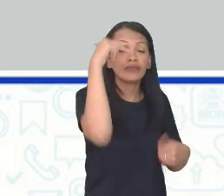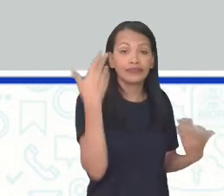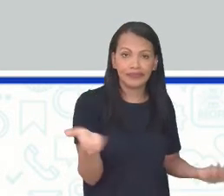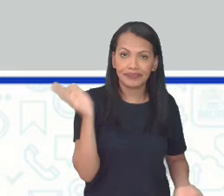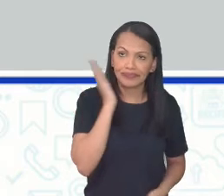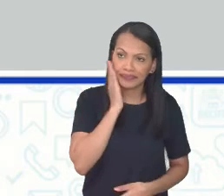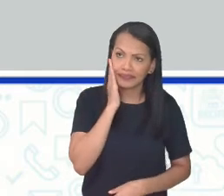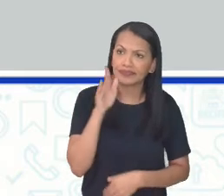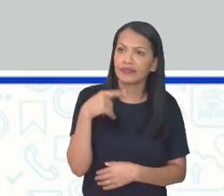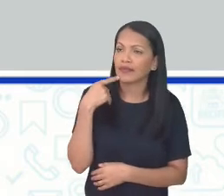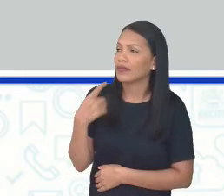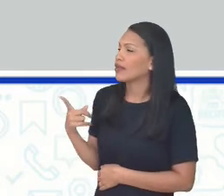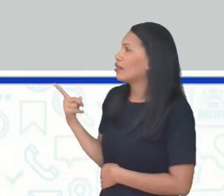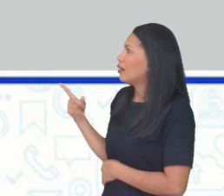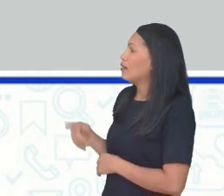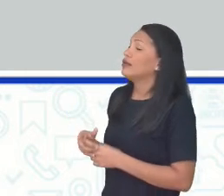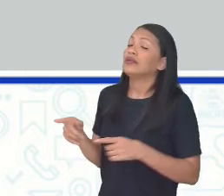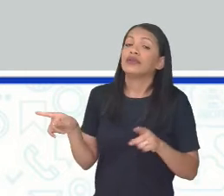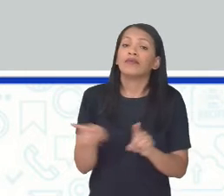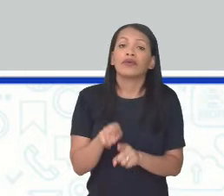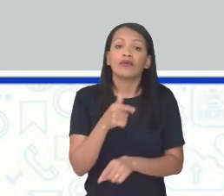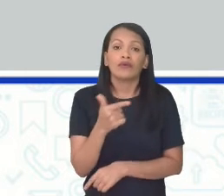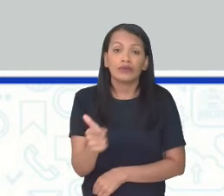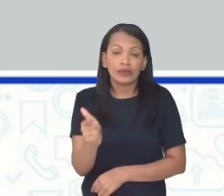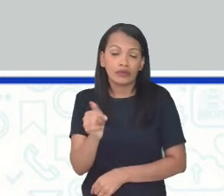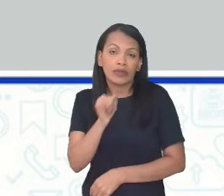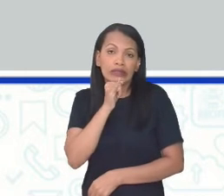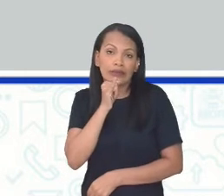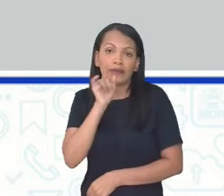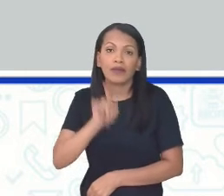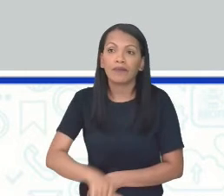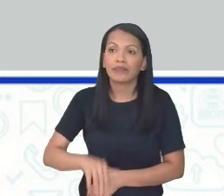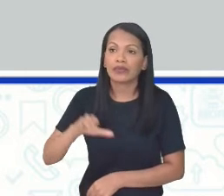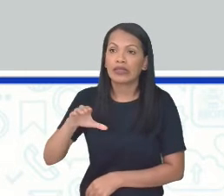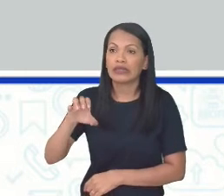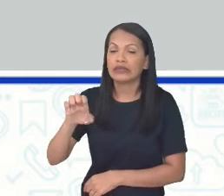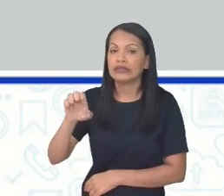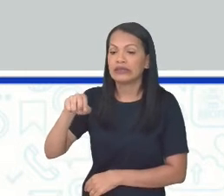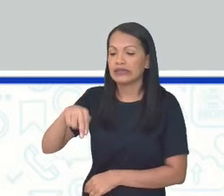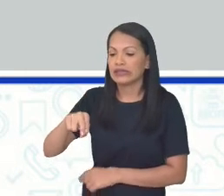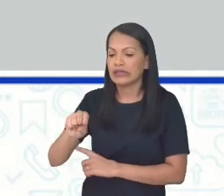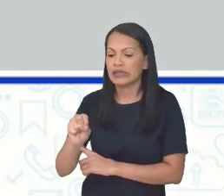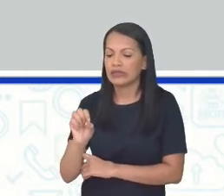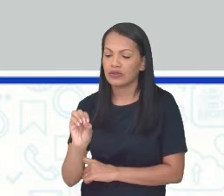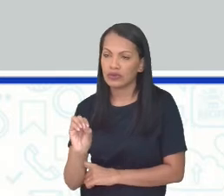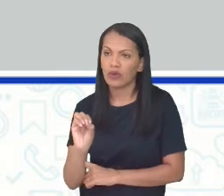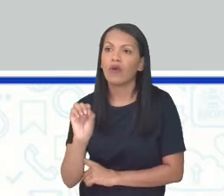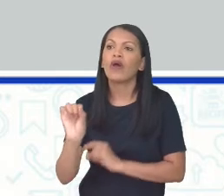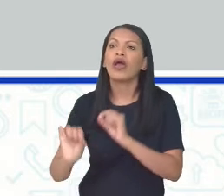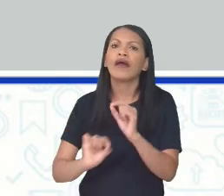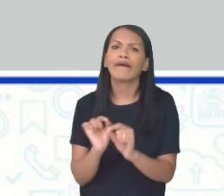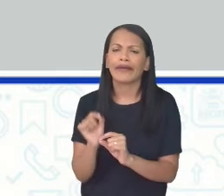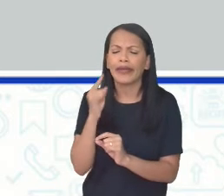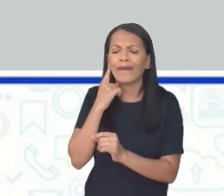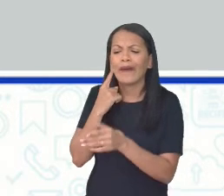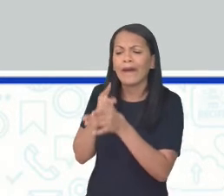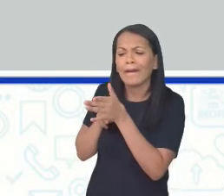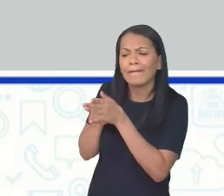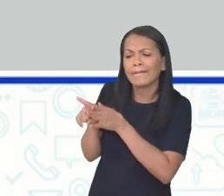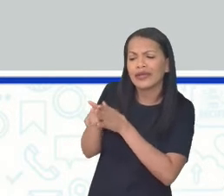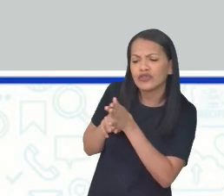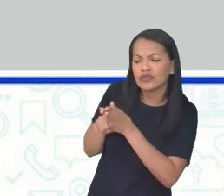Censo com C e censo com S, não é? Censo com C está falando do recenseamento, não é?